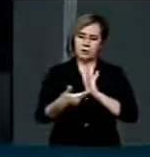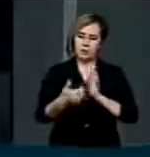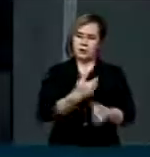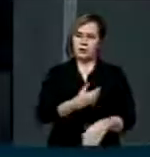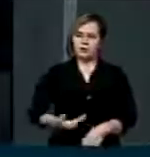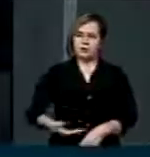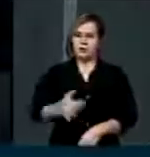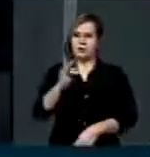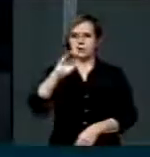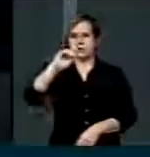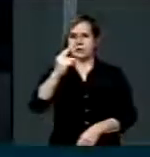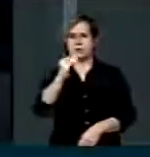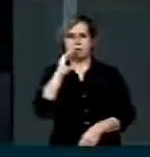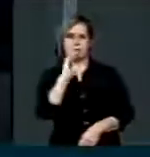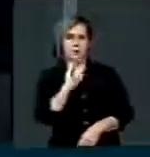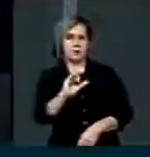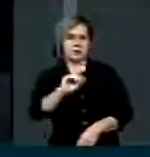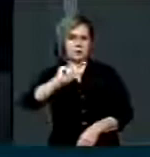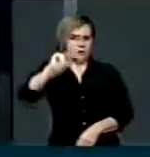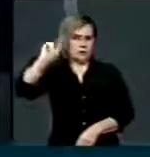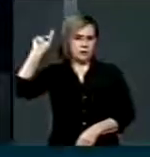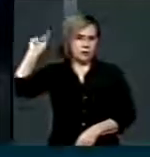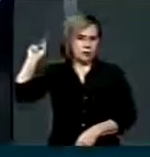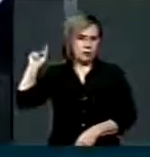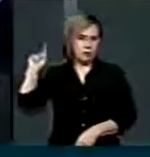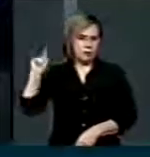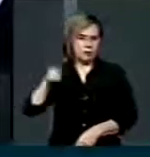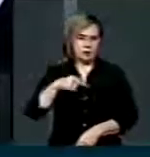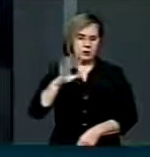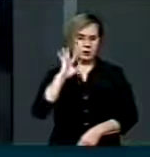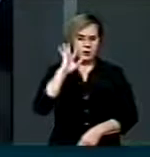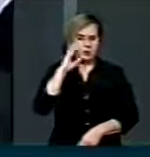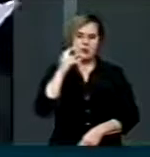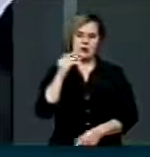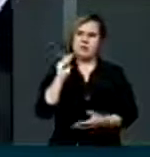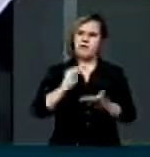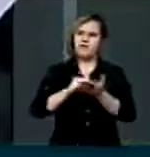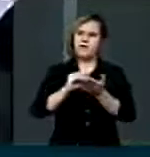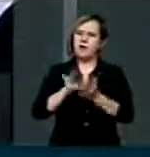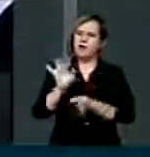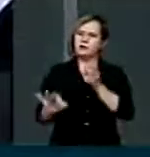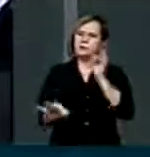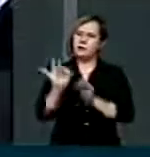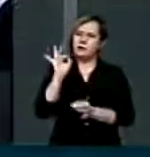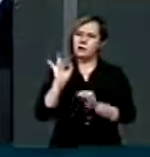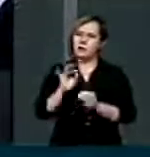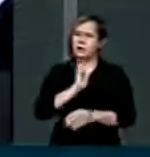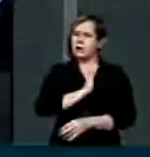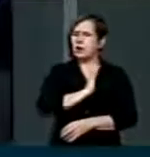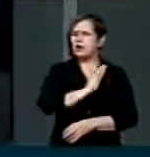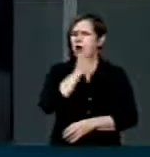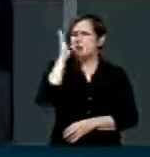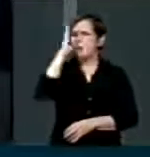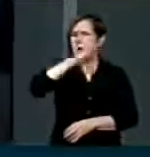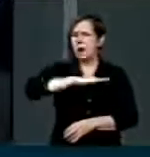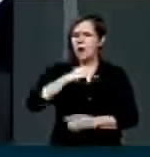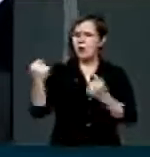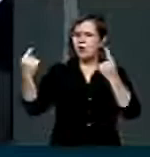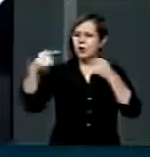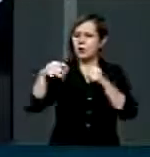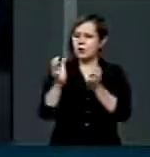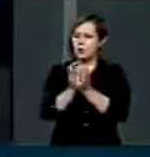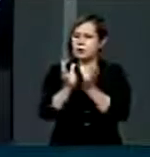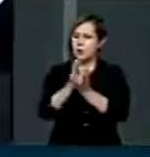governo Fernando Henrique Cardoso, que é uma medida injusta, uma perversidade contra aqueles que